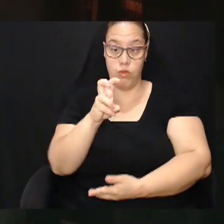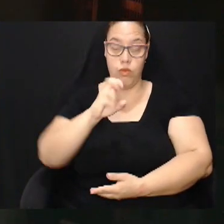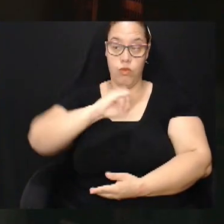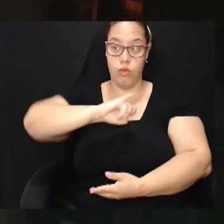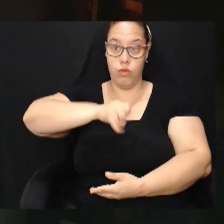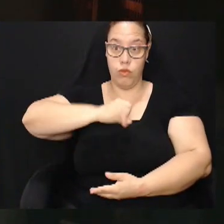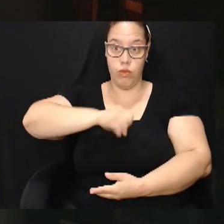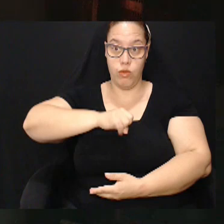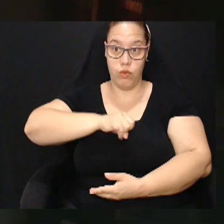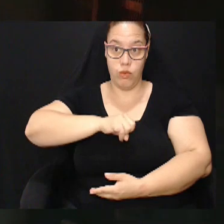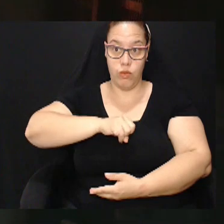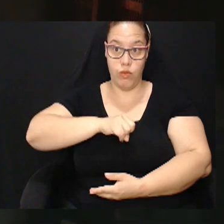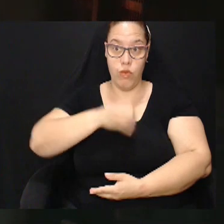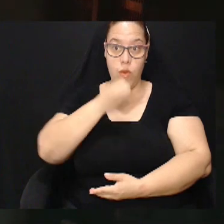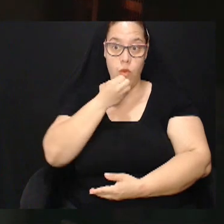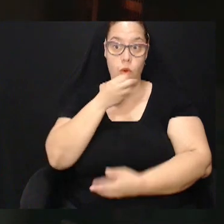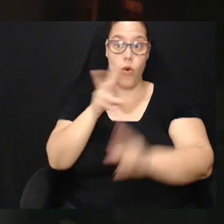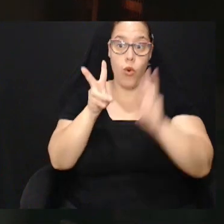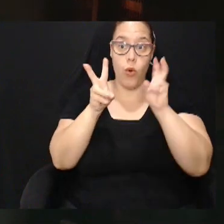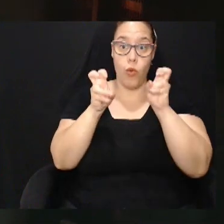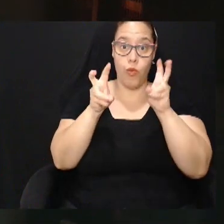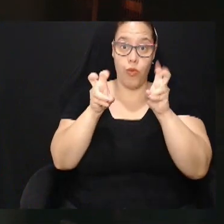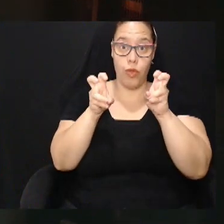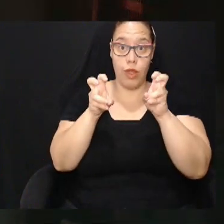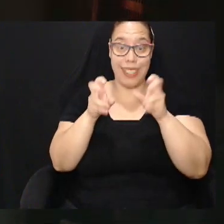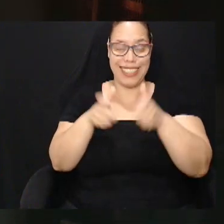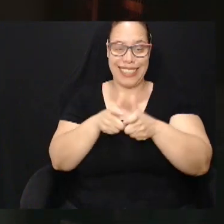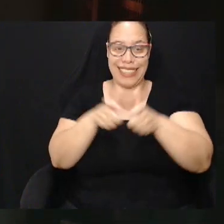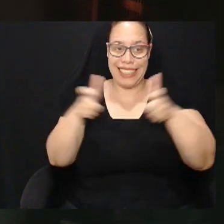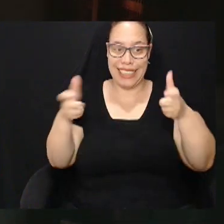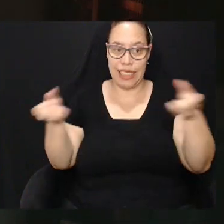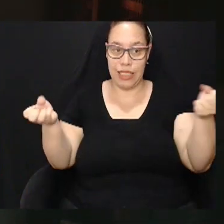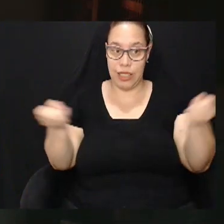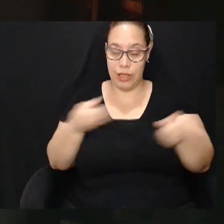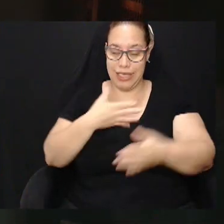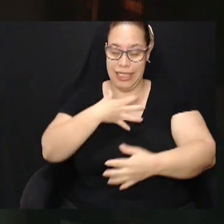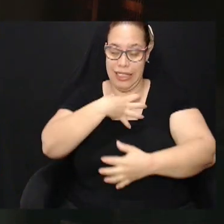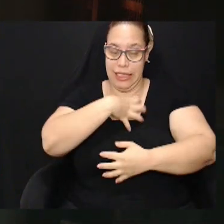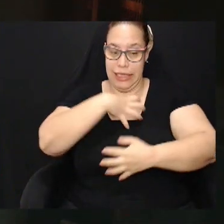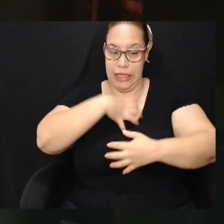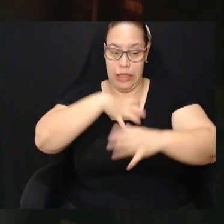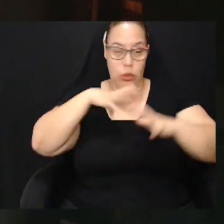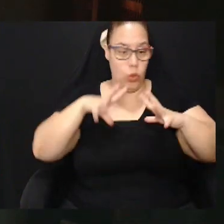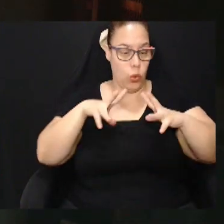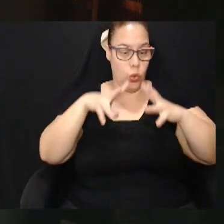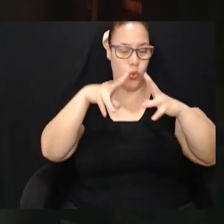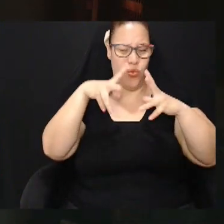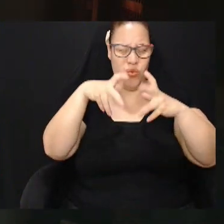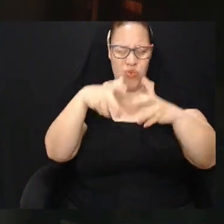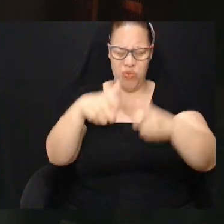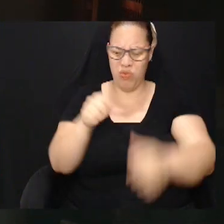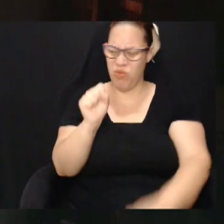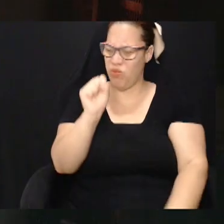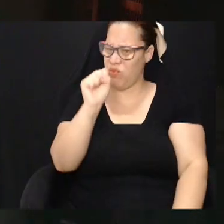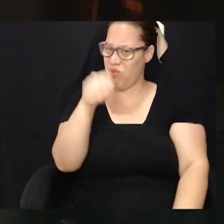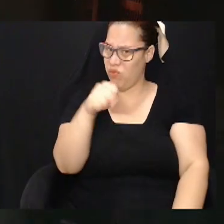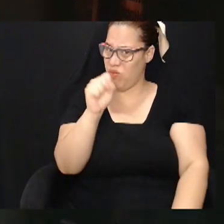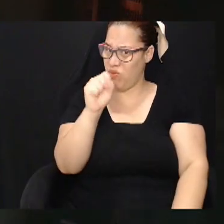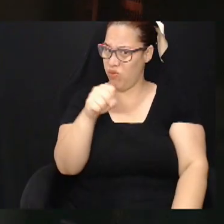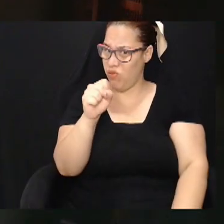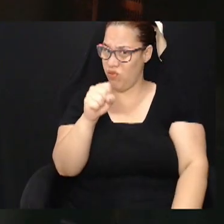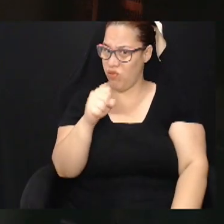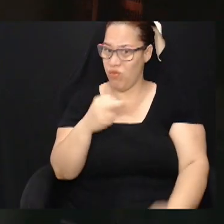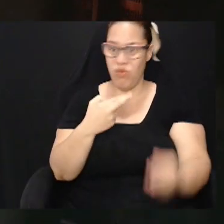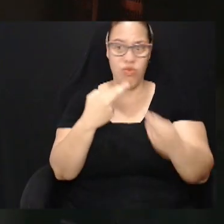Bom, o tema de hoje é instigante, atual e mexe com todo mundo, mas mexe mesmo. A relação entre